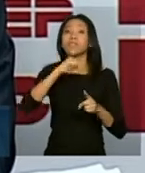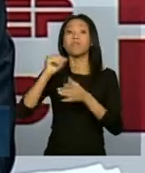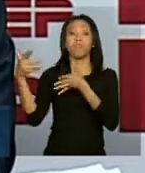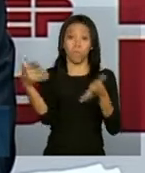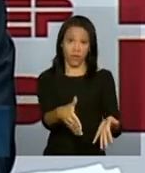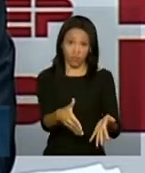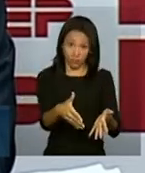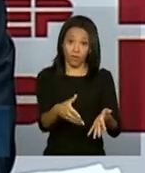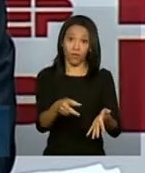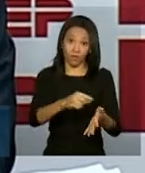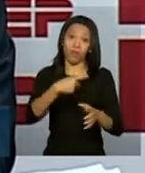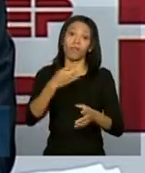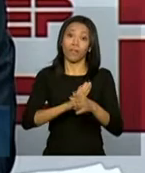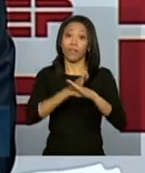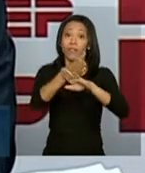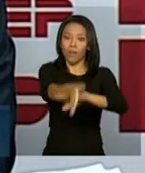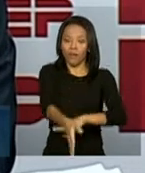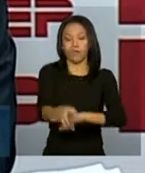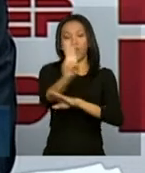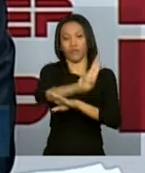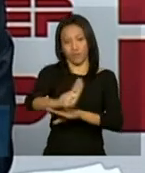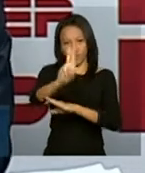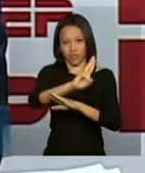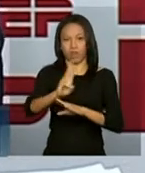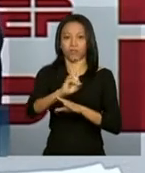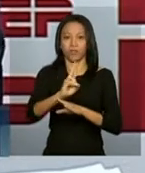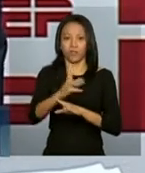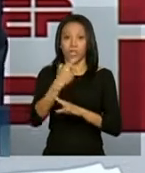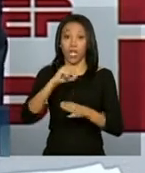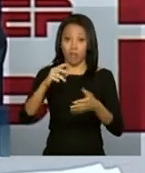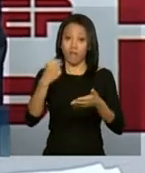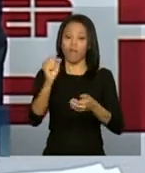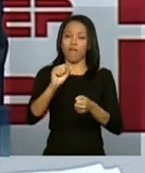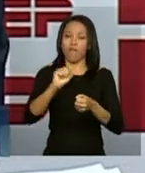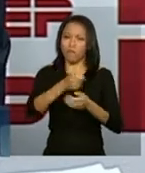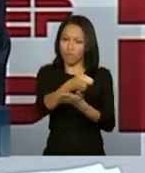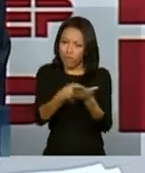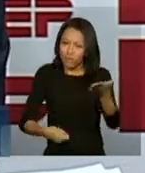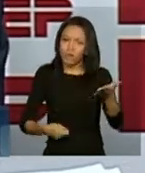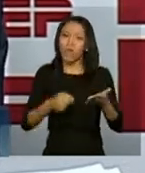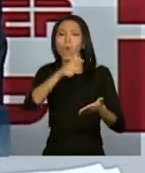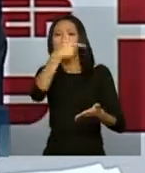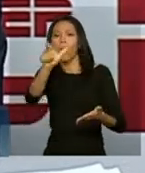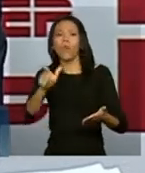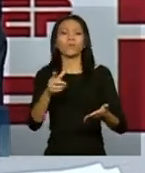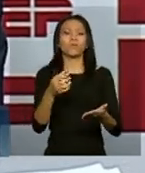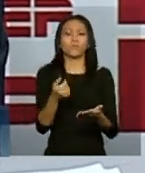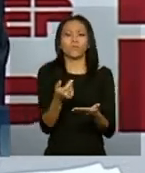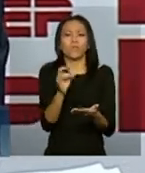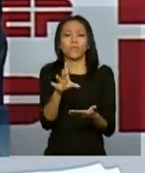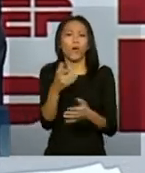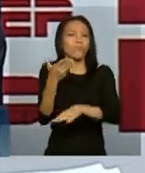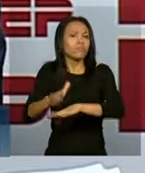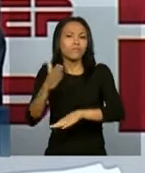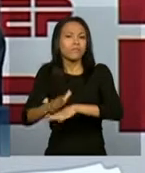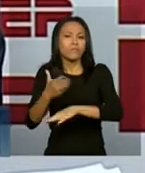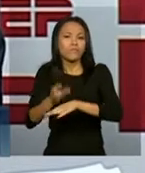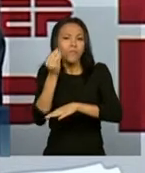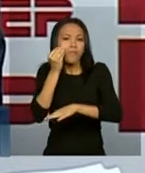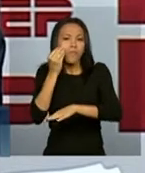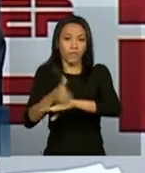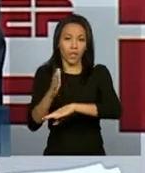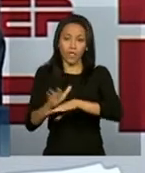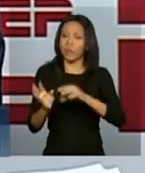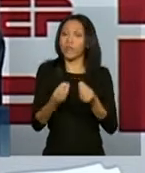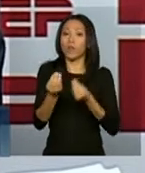participantes terão acesso à universidade. A outra metade, uma parte é certificação, outros são trainees e outros poderão